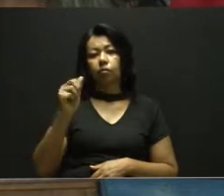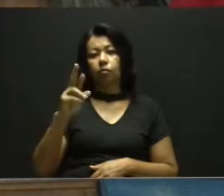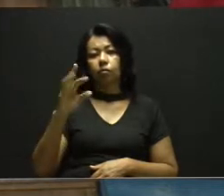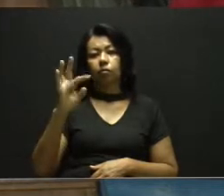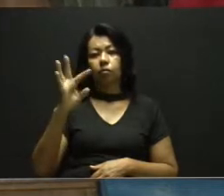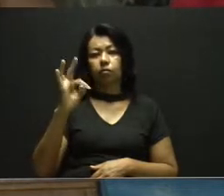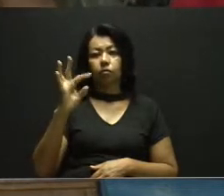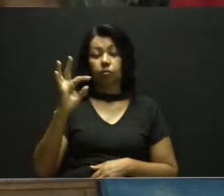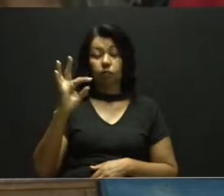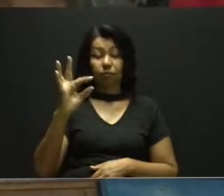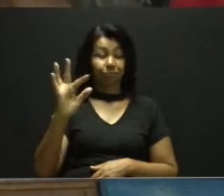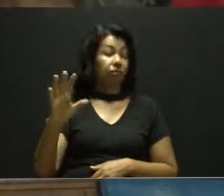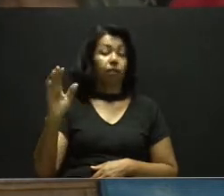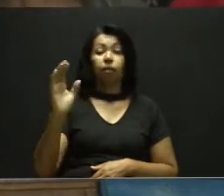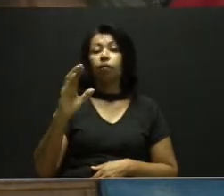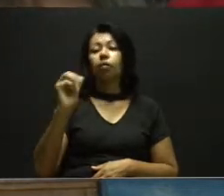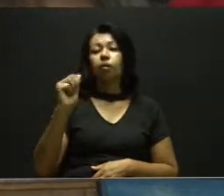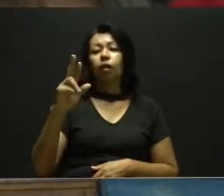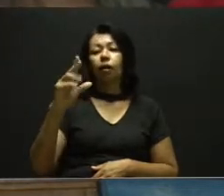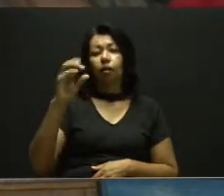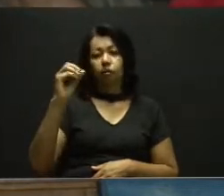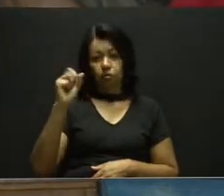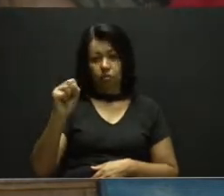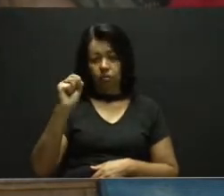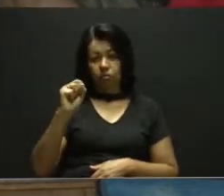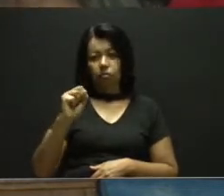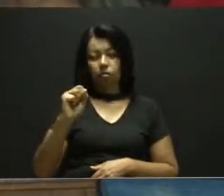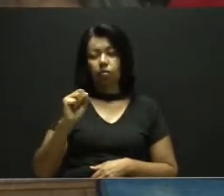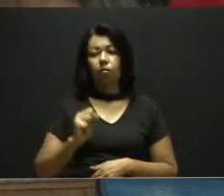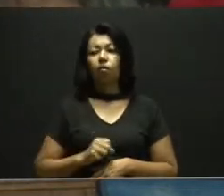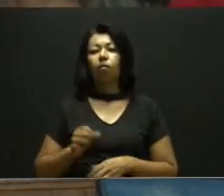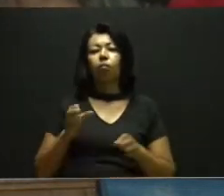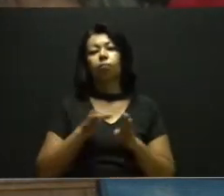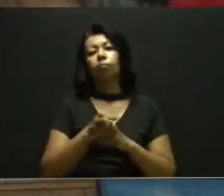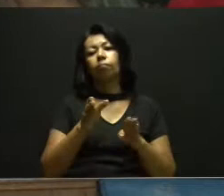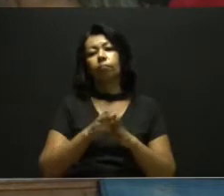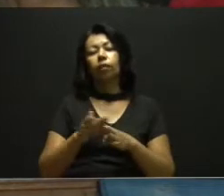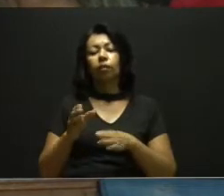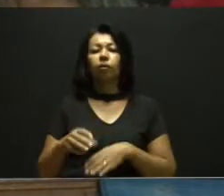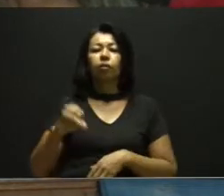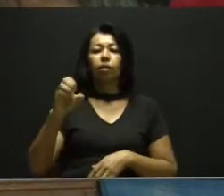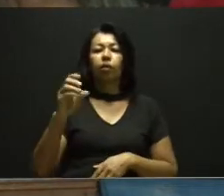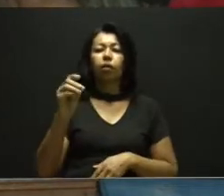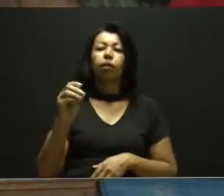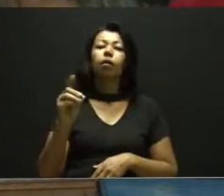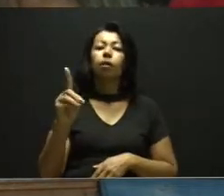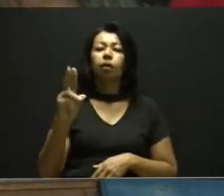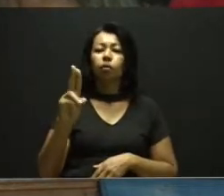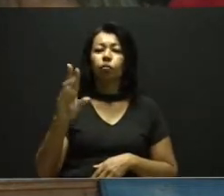municipal da igualdade racial e coordenador do núcleo cubatão da educafro